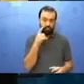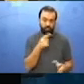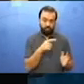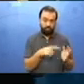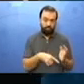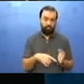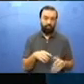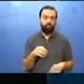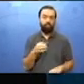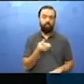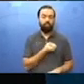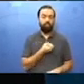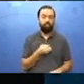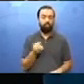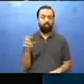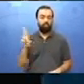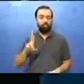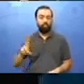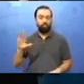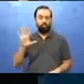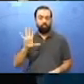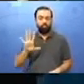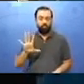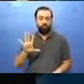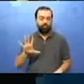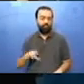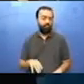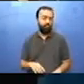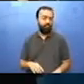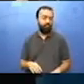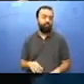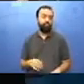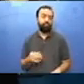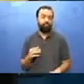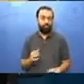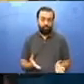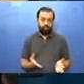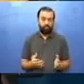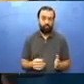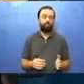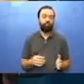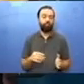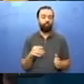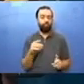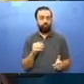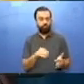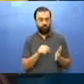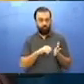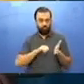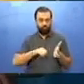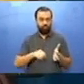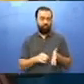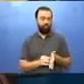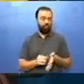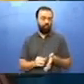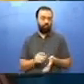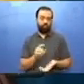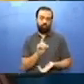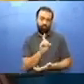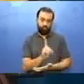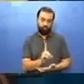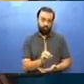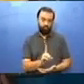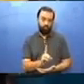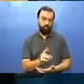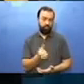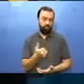na nossa atividade número 3, nós vamos fazer ele na forma de algarismos. Nós vamos colocar os algarismos. Então, vamos lá. Número 1.